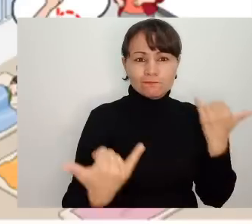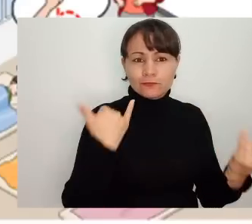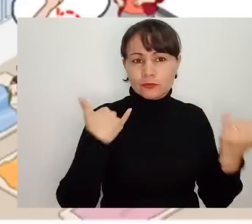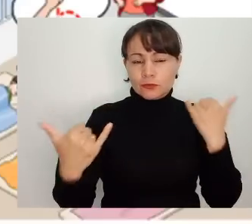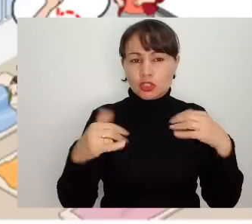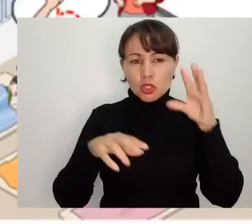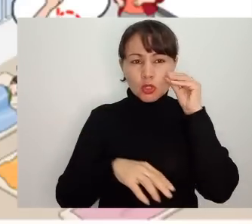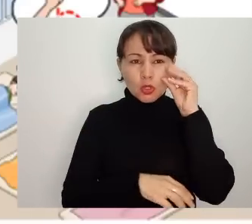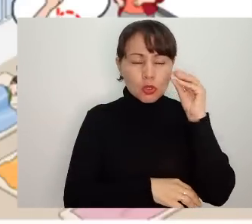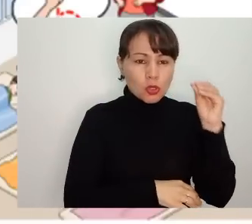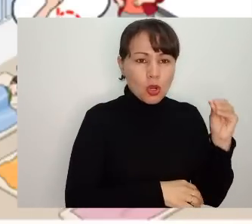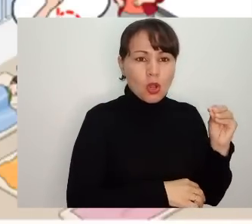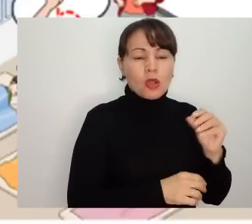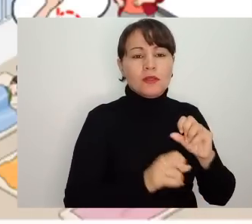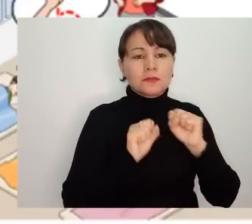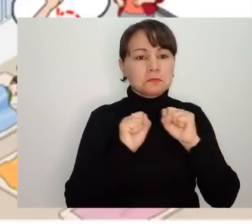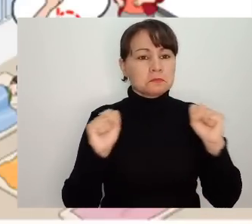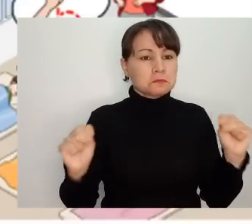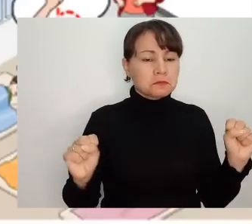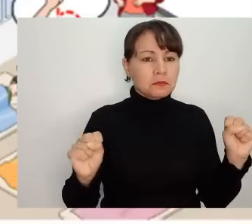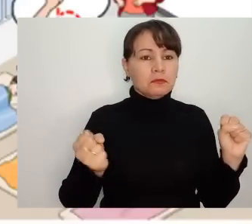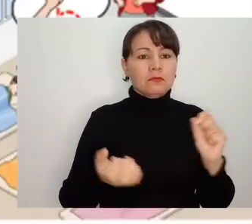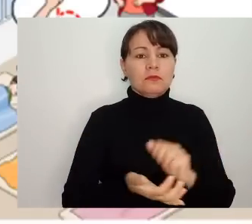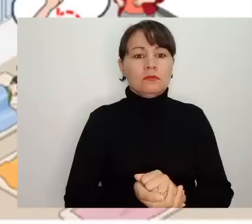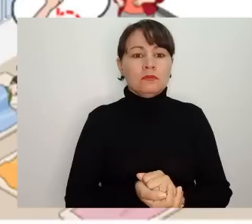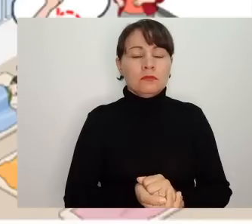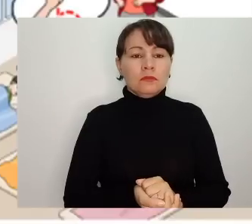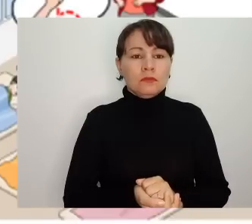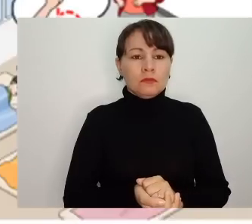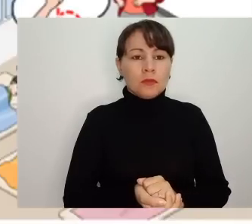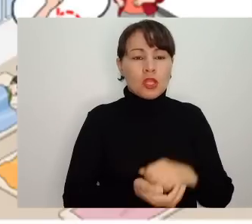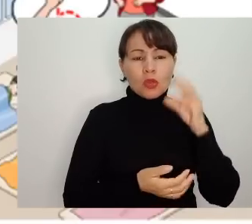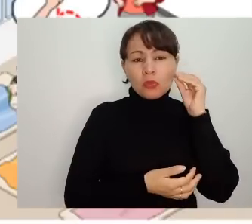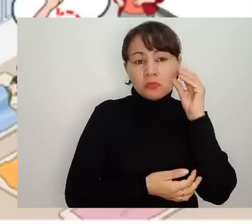informações curiosas, símbolos,